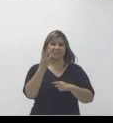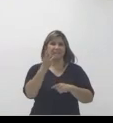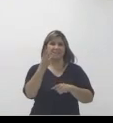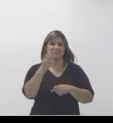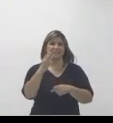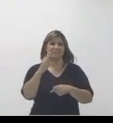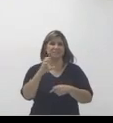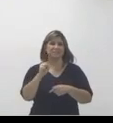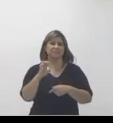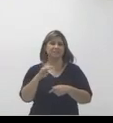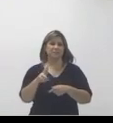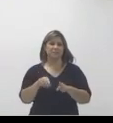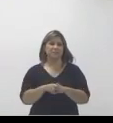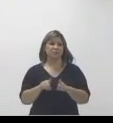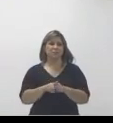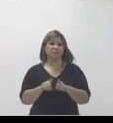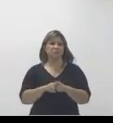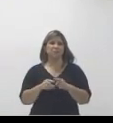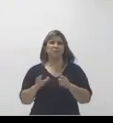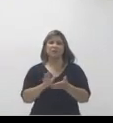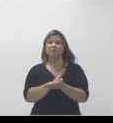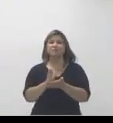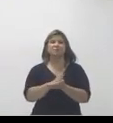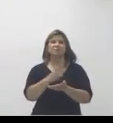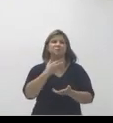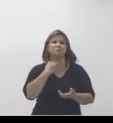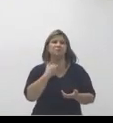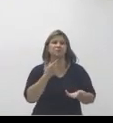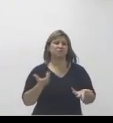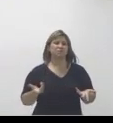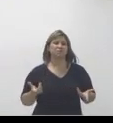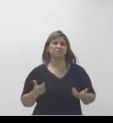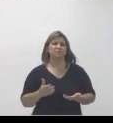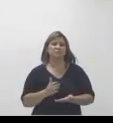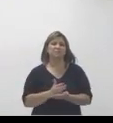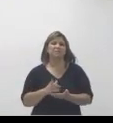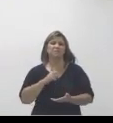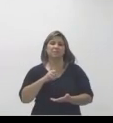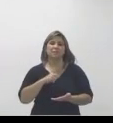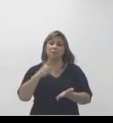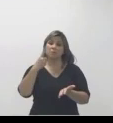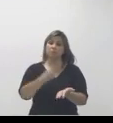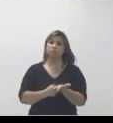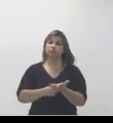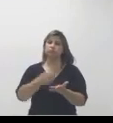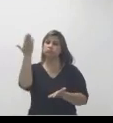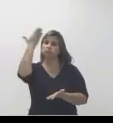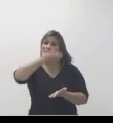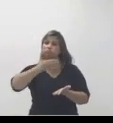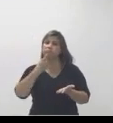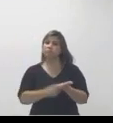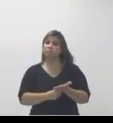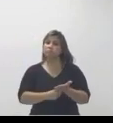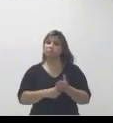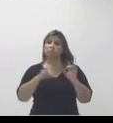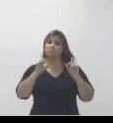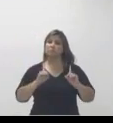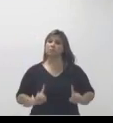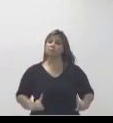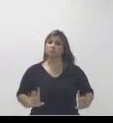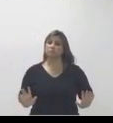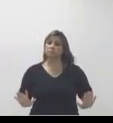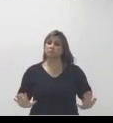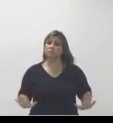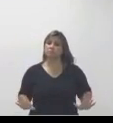estabilidade que não pode entrar no mercado eu acho que nós temos compromissos e compromissos aqui com direitos então